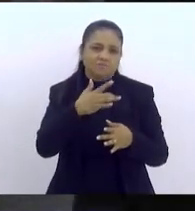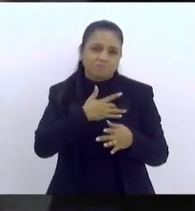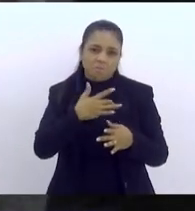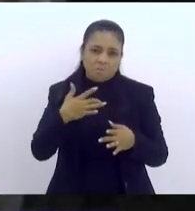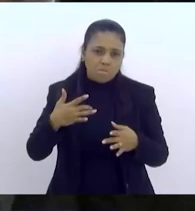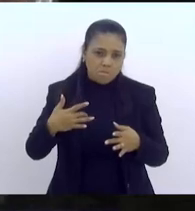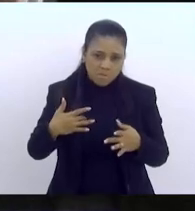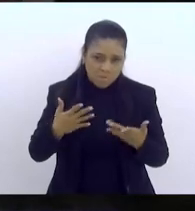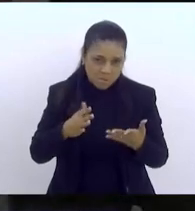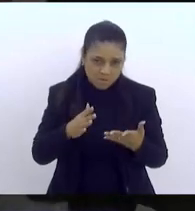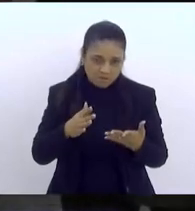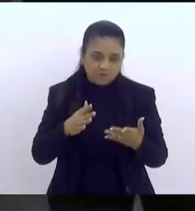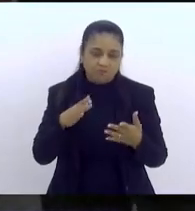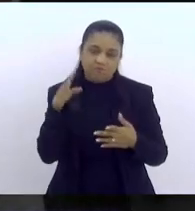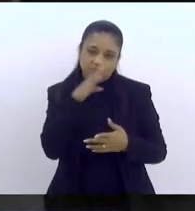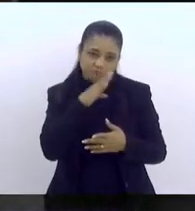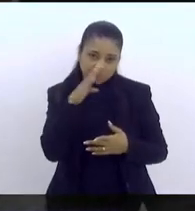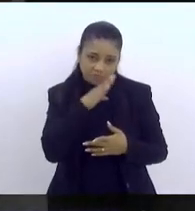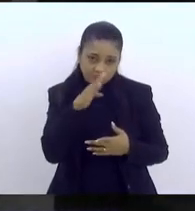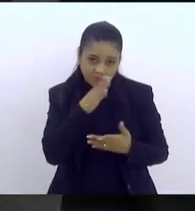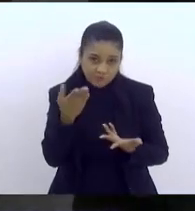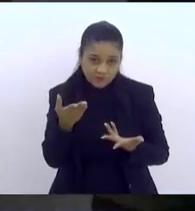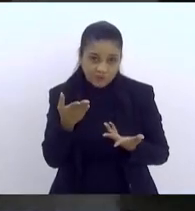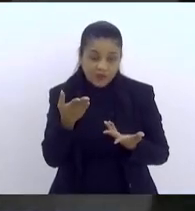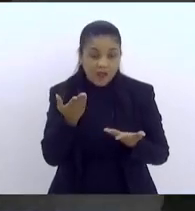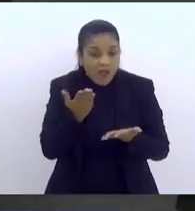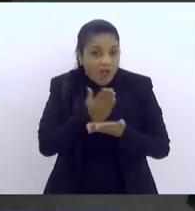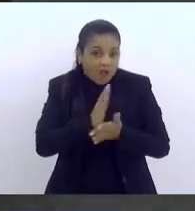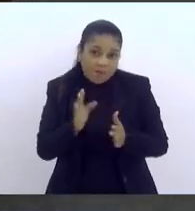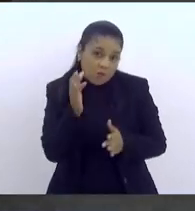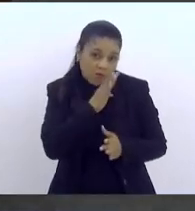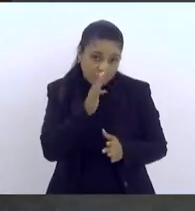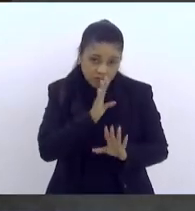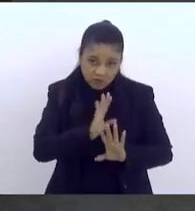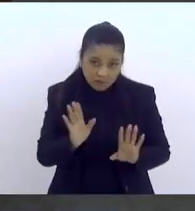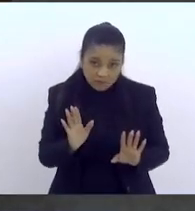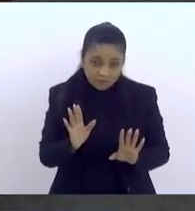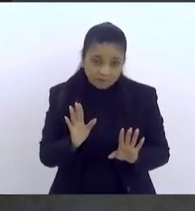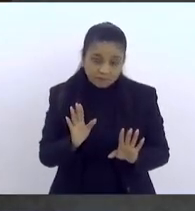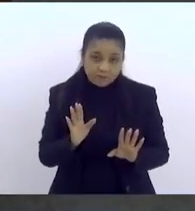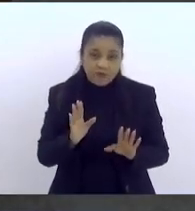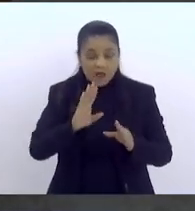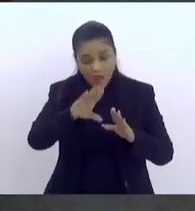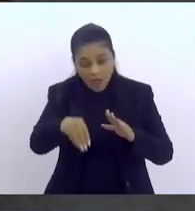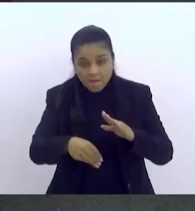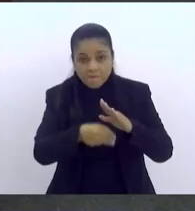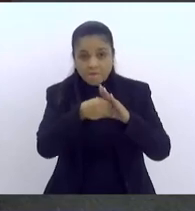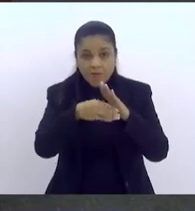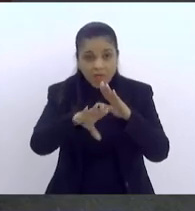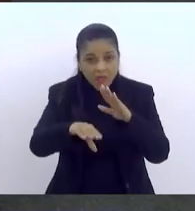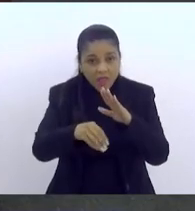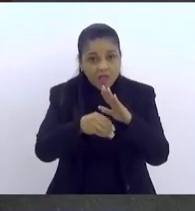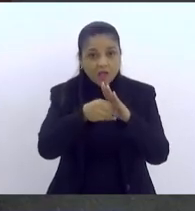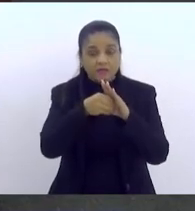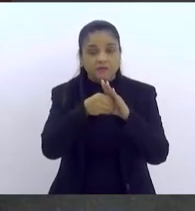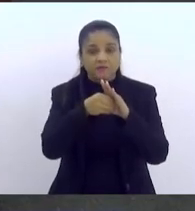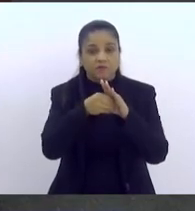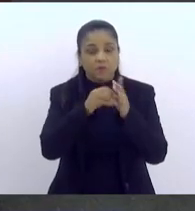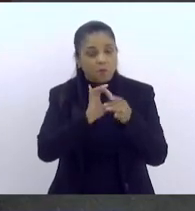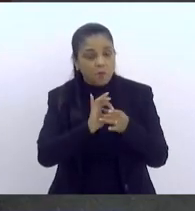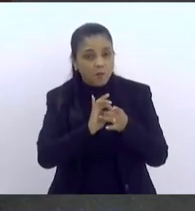sistema emergencial. A emergência acabou. Houve emenda para ficar uma